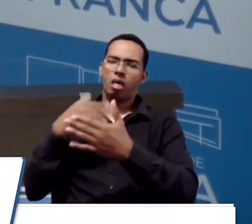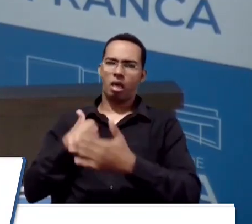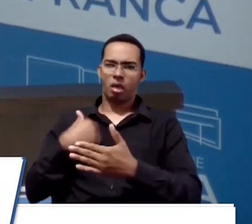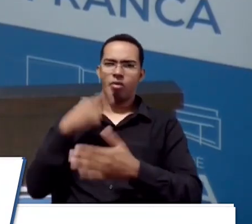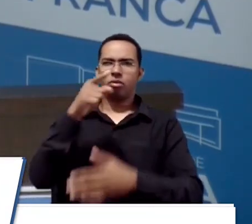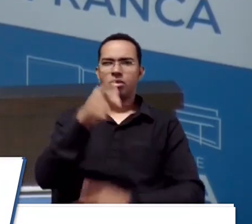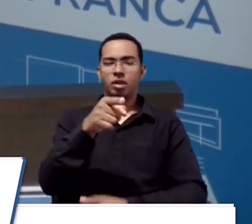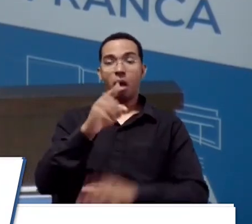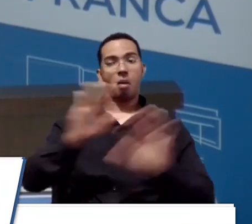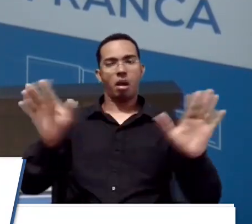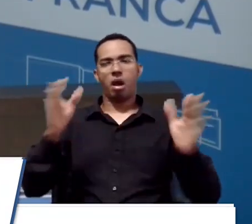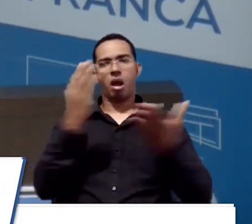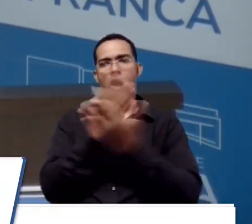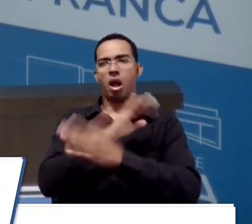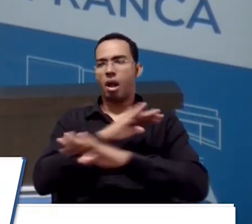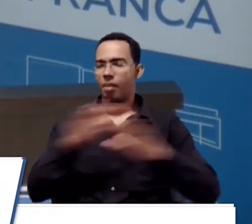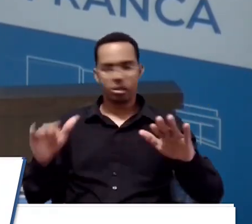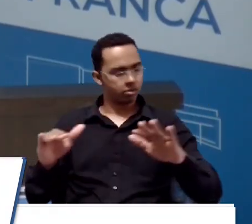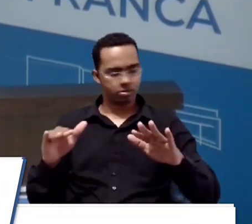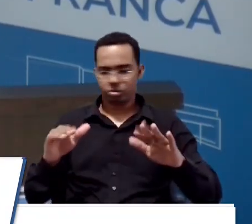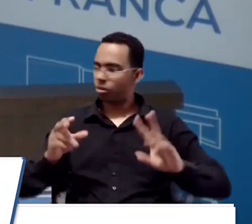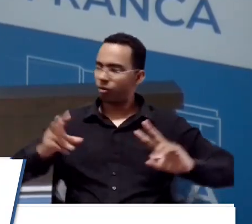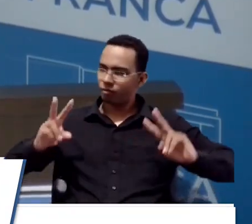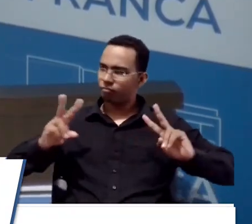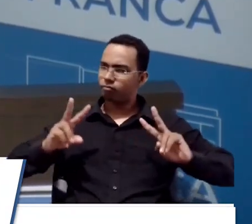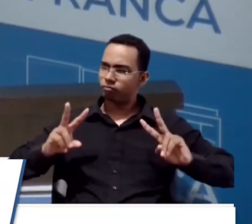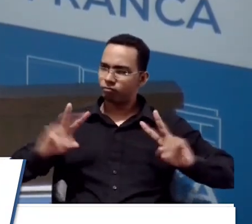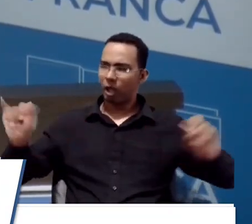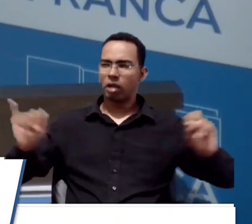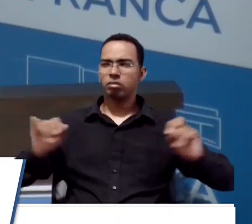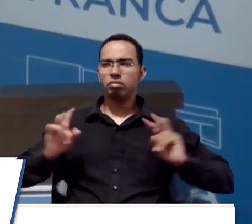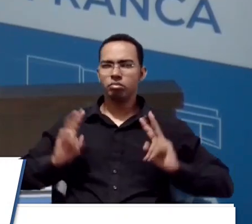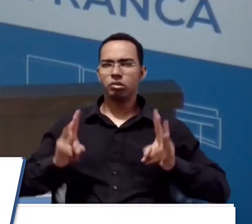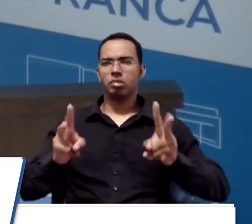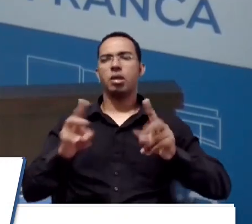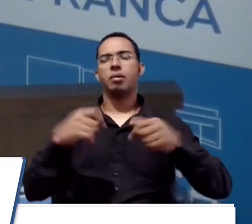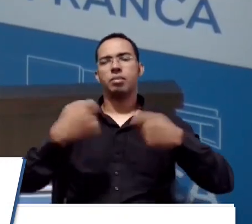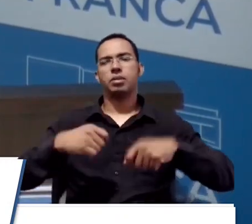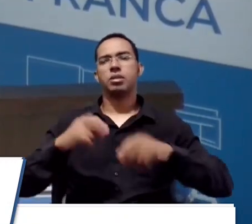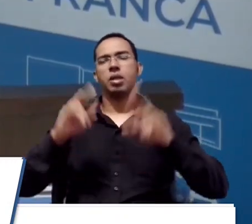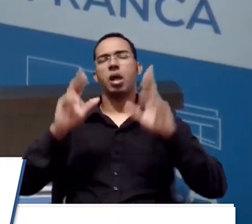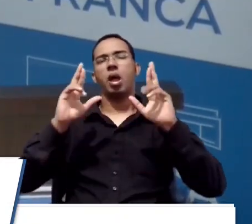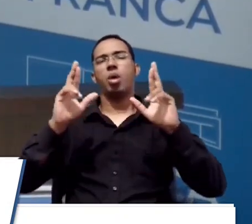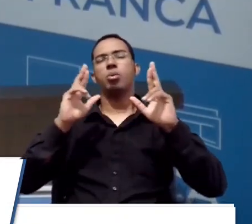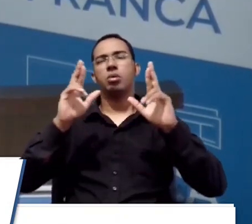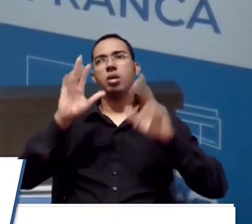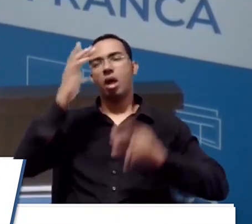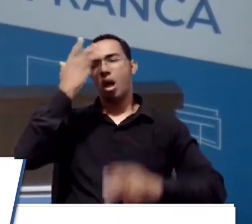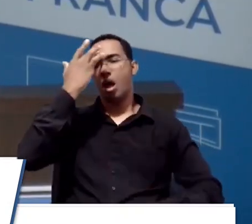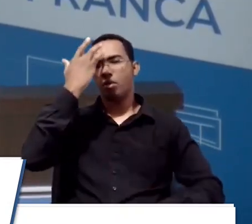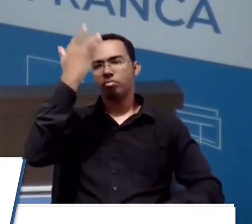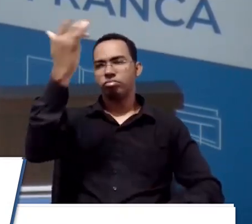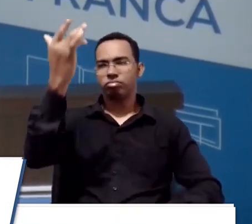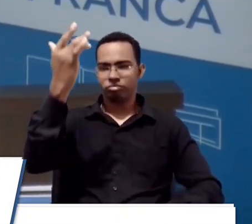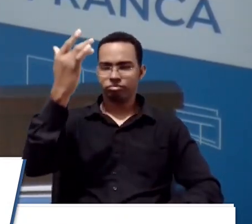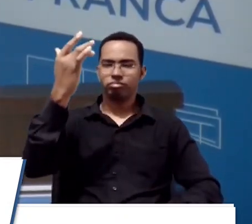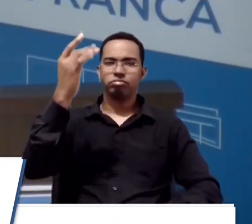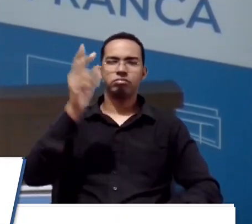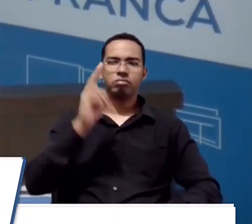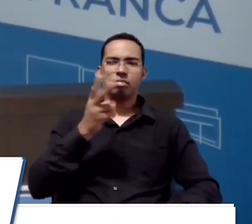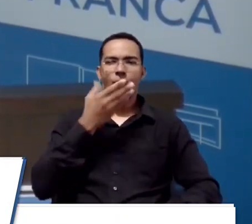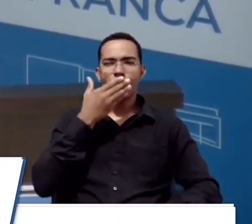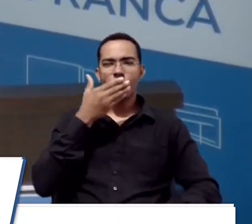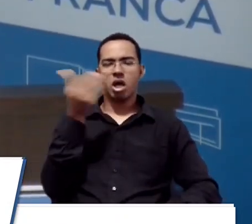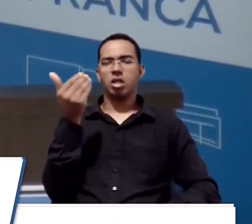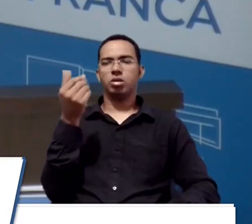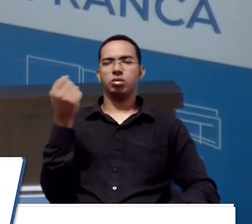E não vai acabar, vai continuar. Só que nós temos uma esperança, que o amanhã sempre é melhor do que o dia